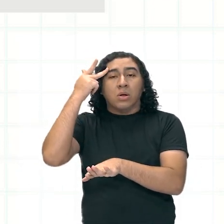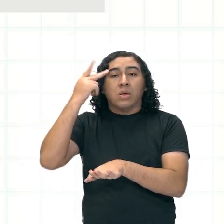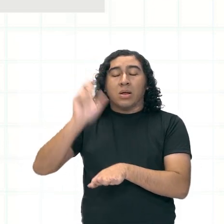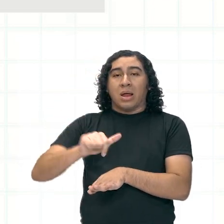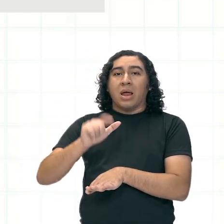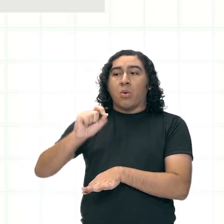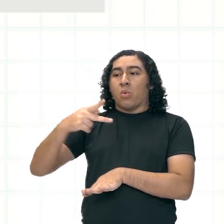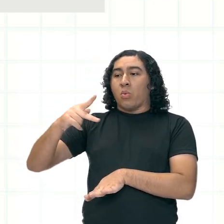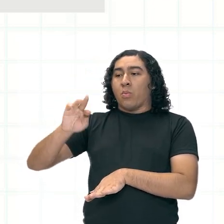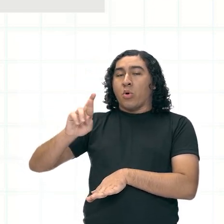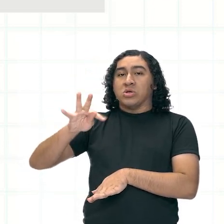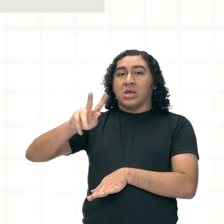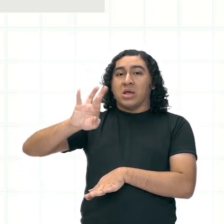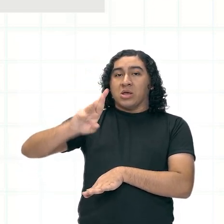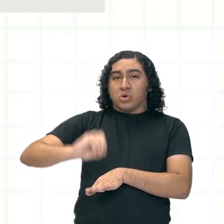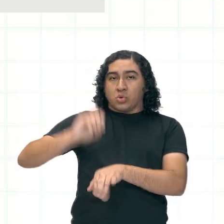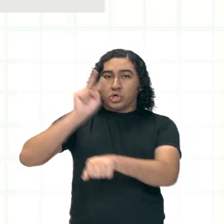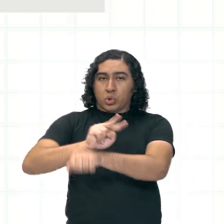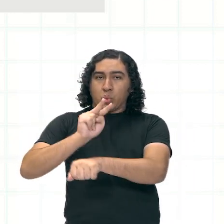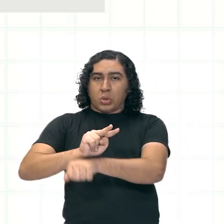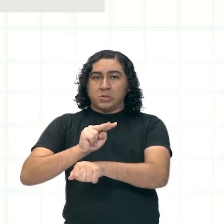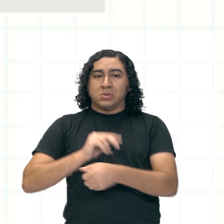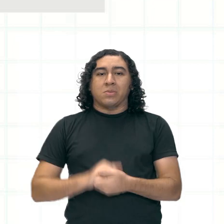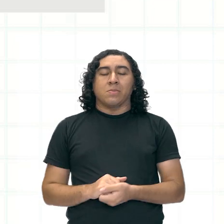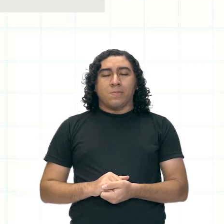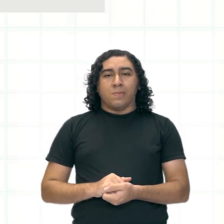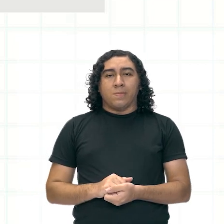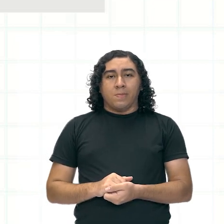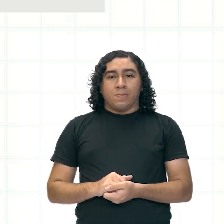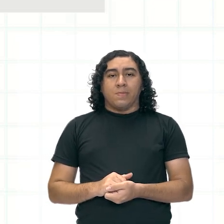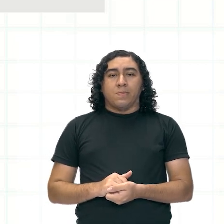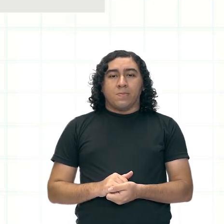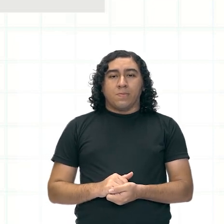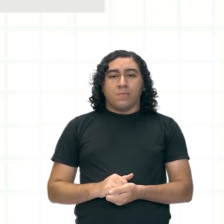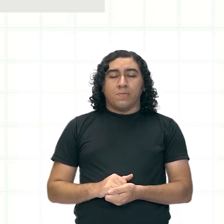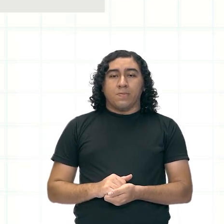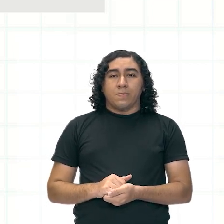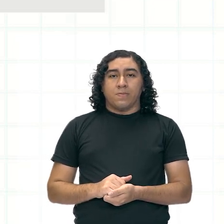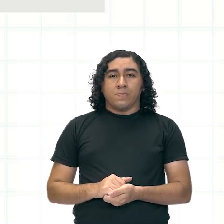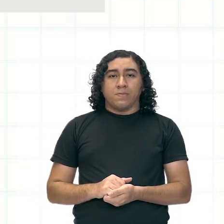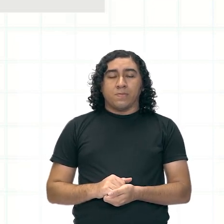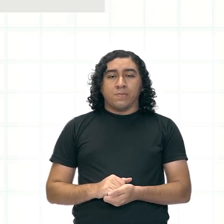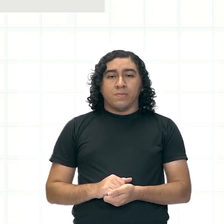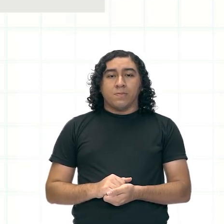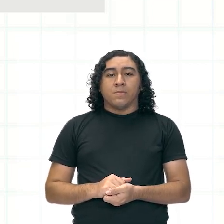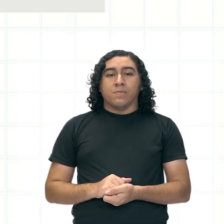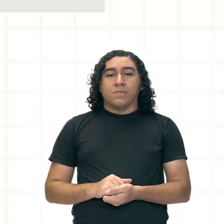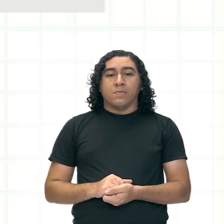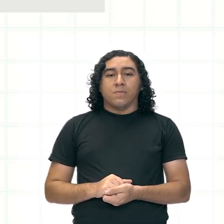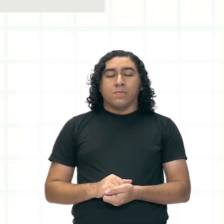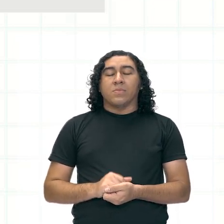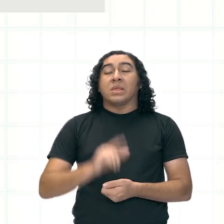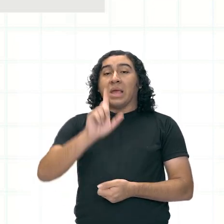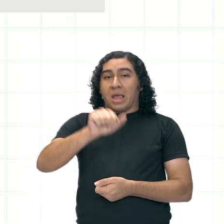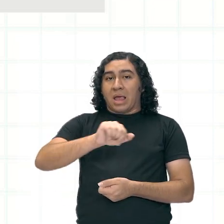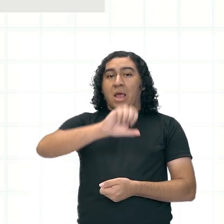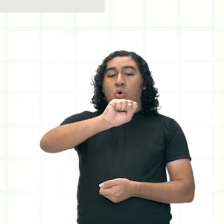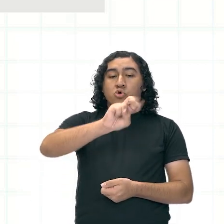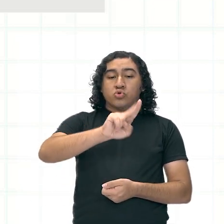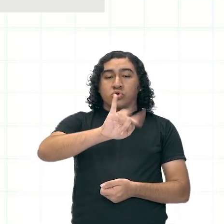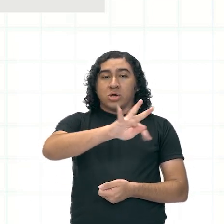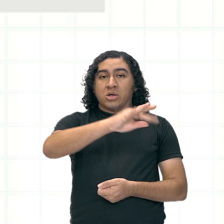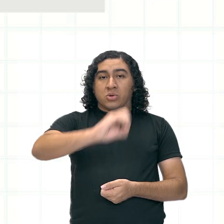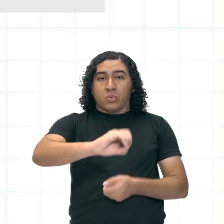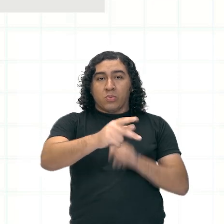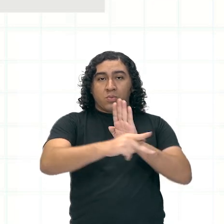do edifício. Então, destacando os porteiros do edifício, esse enunciado aqui é o sujeito da